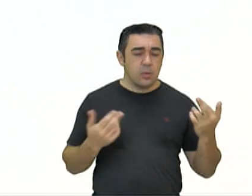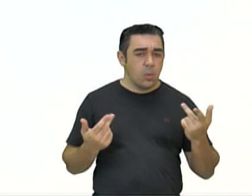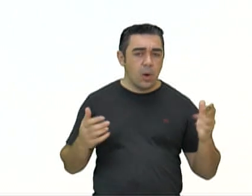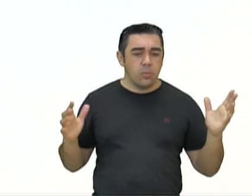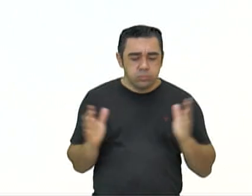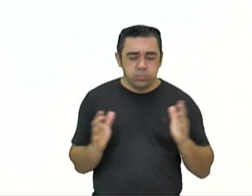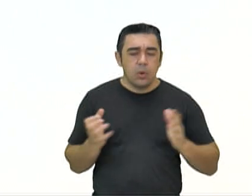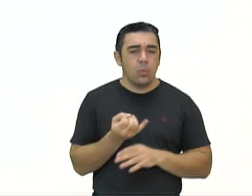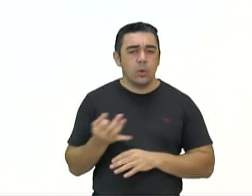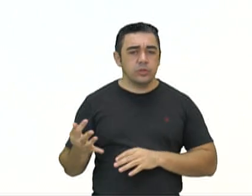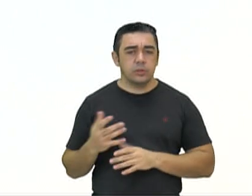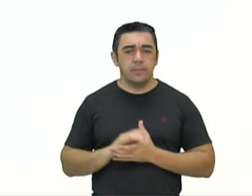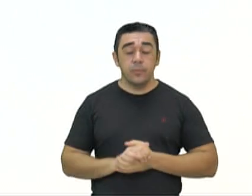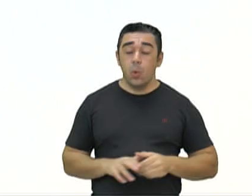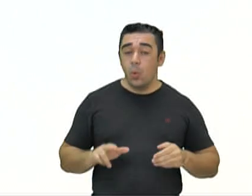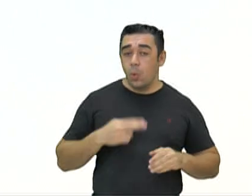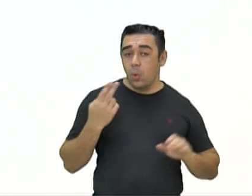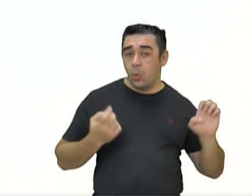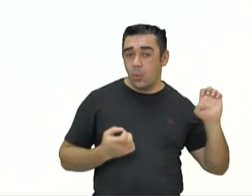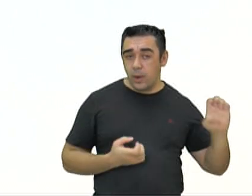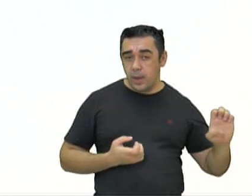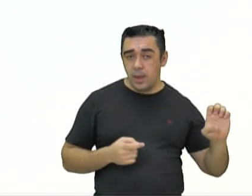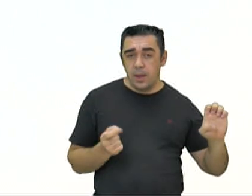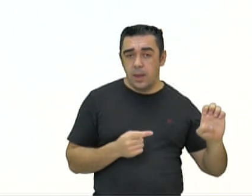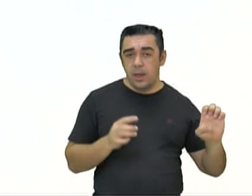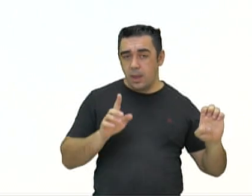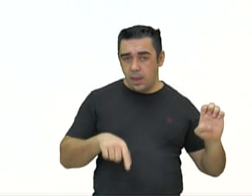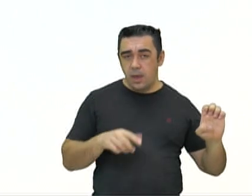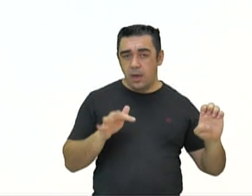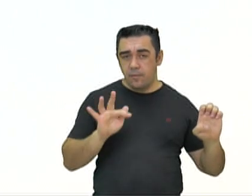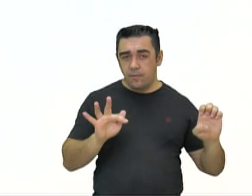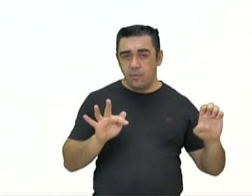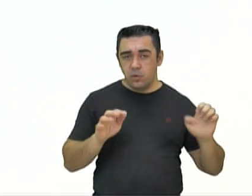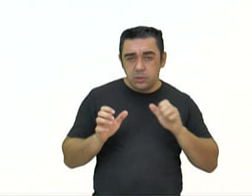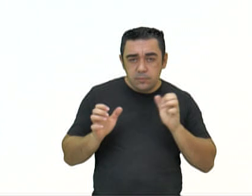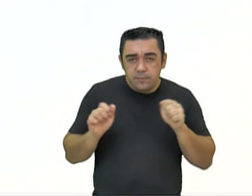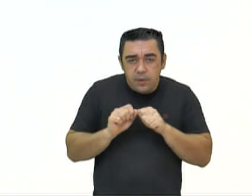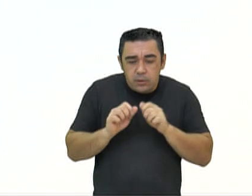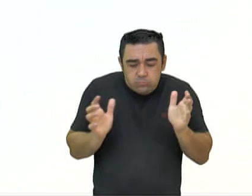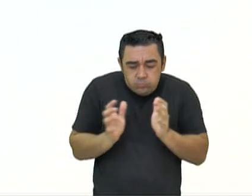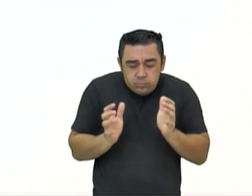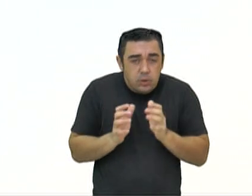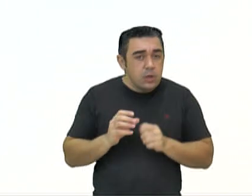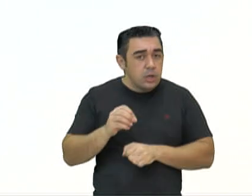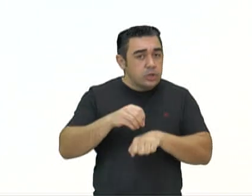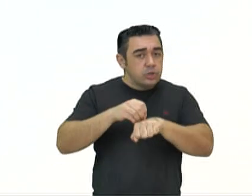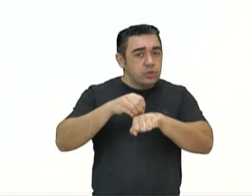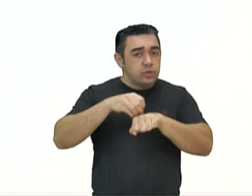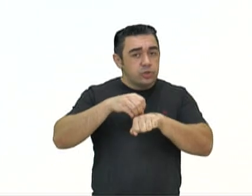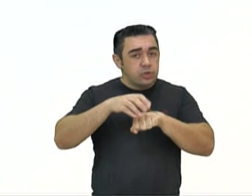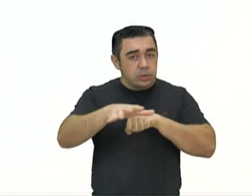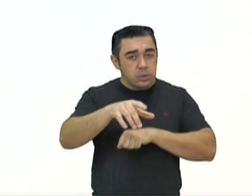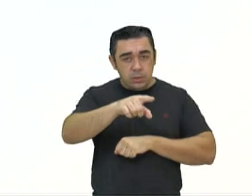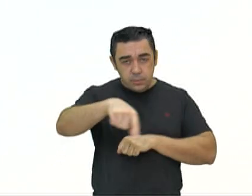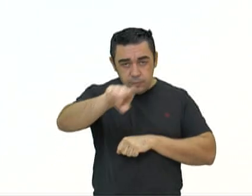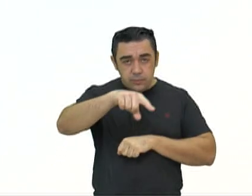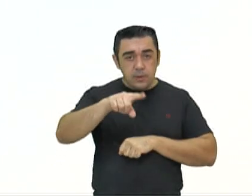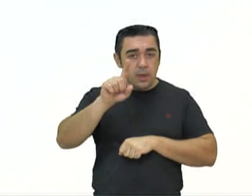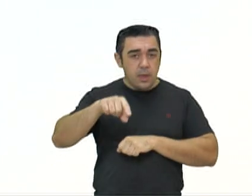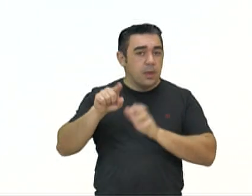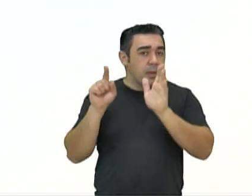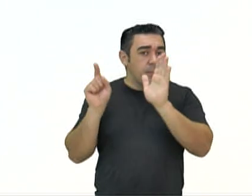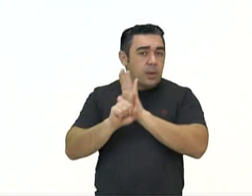mola, ou E, é proporcional à força aplicada. Já vou dar uma dica para vocês, essa questão aqui